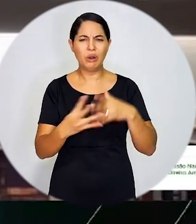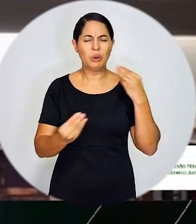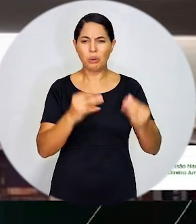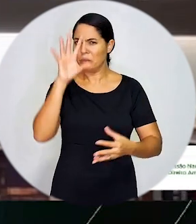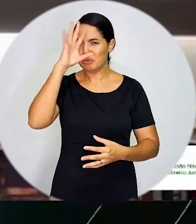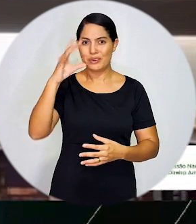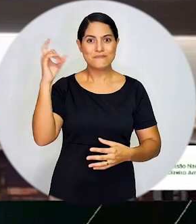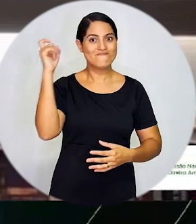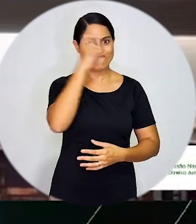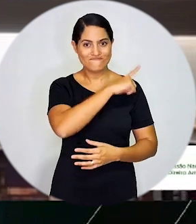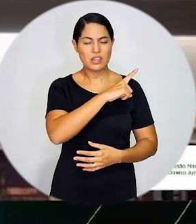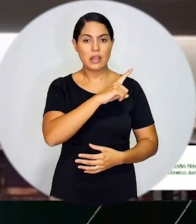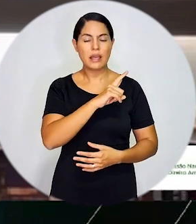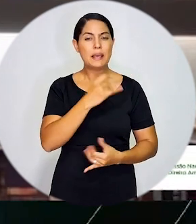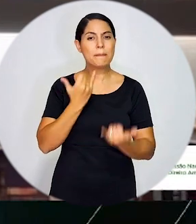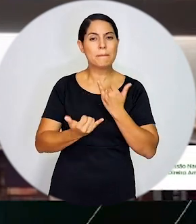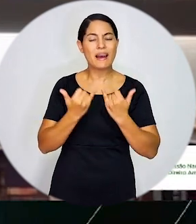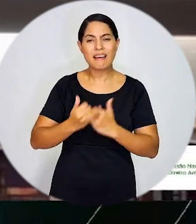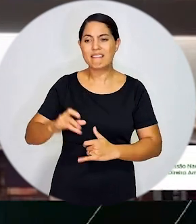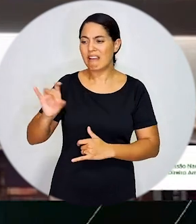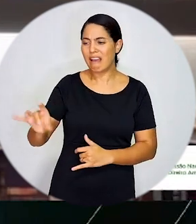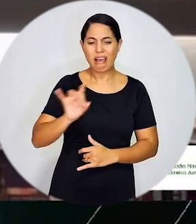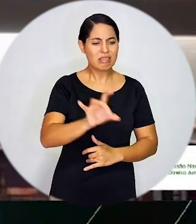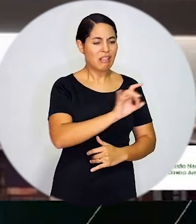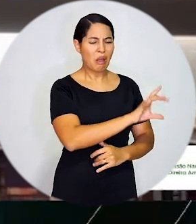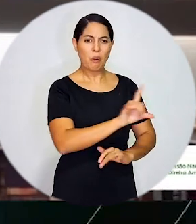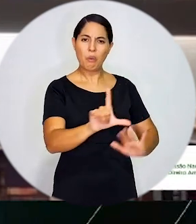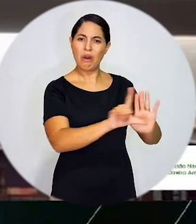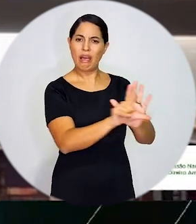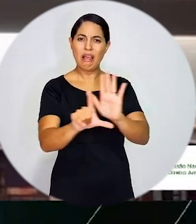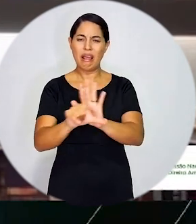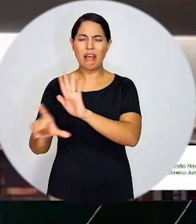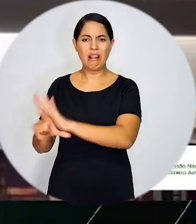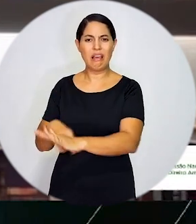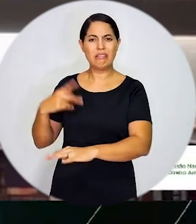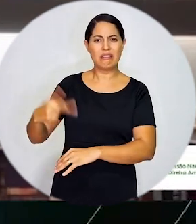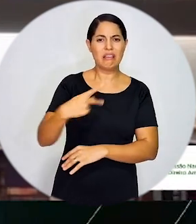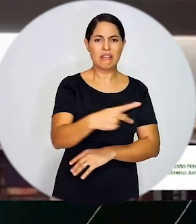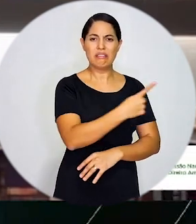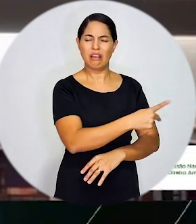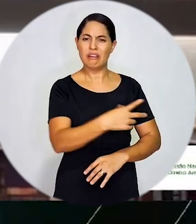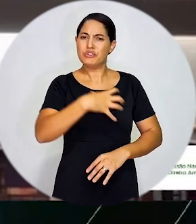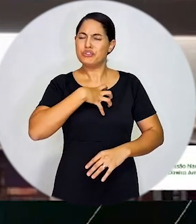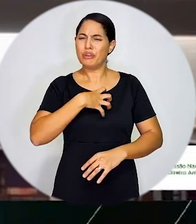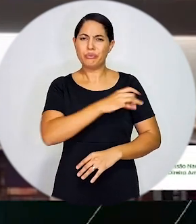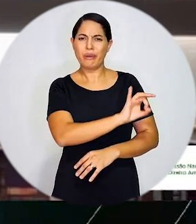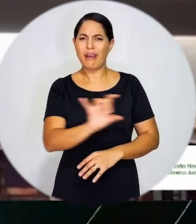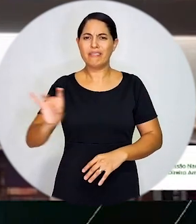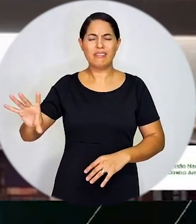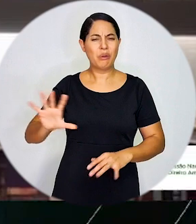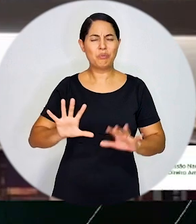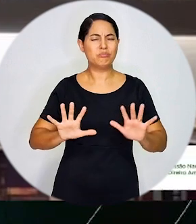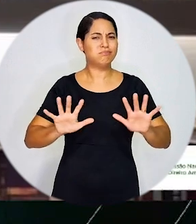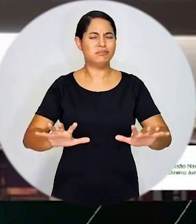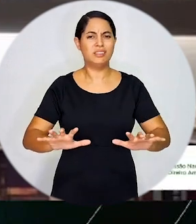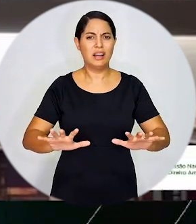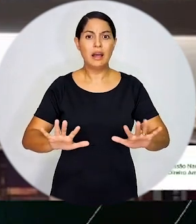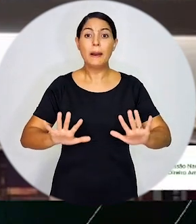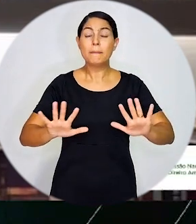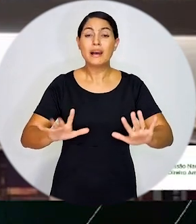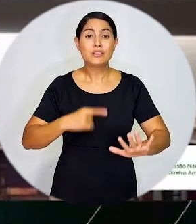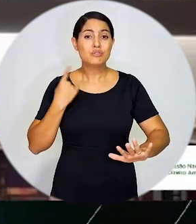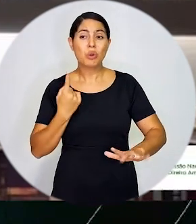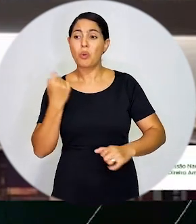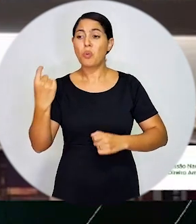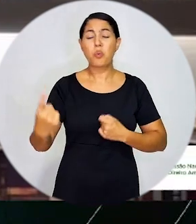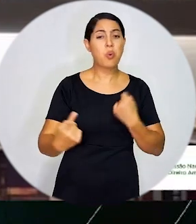fato de que todos se acham no direito de legislar de qualquer forma sobre o meio ambiente, que não